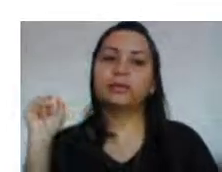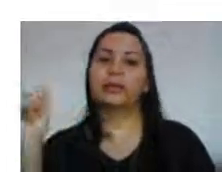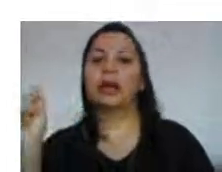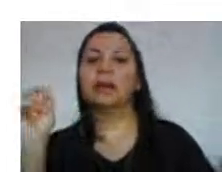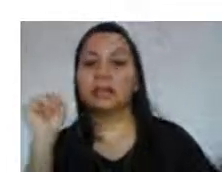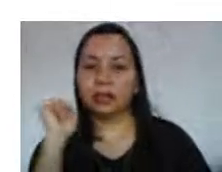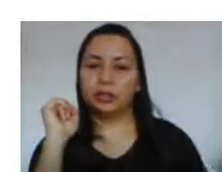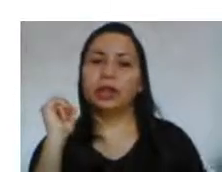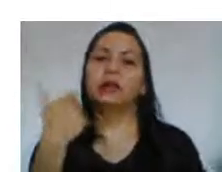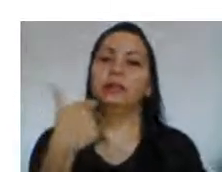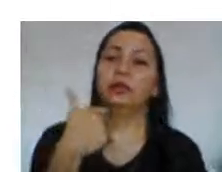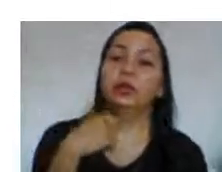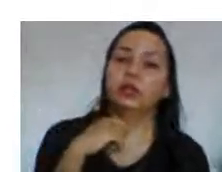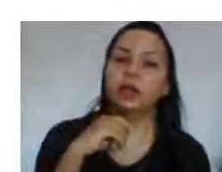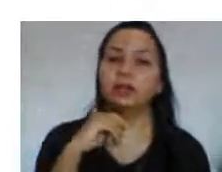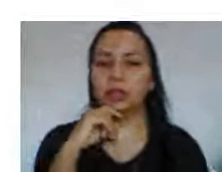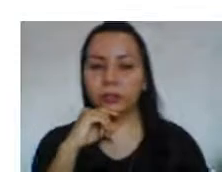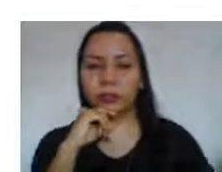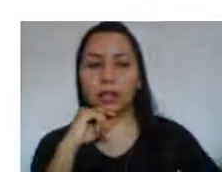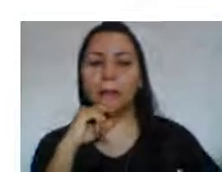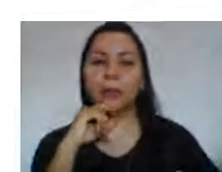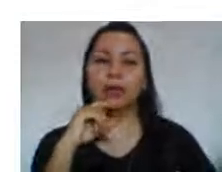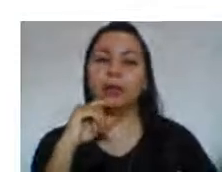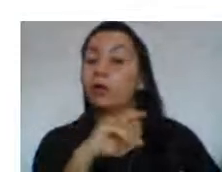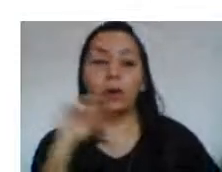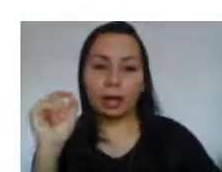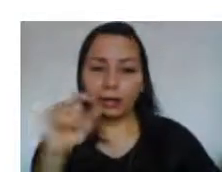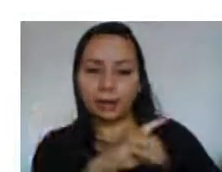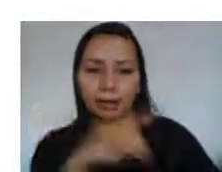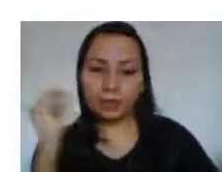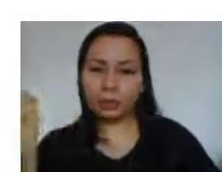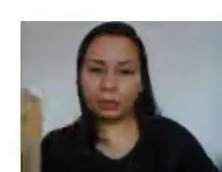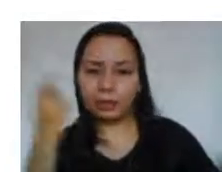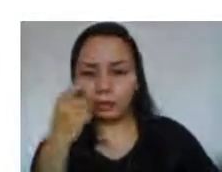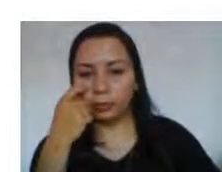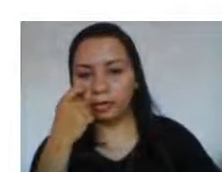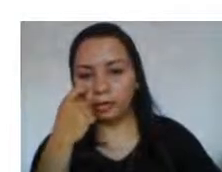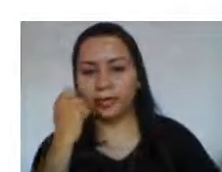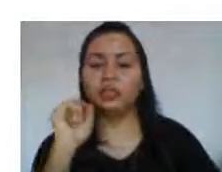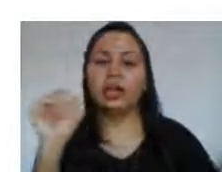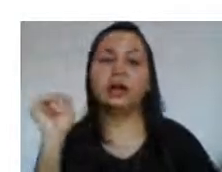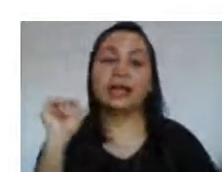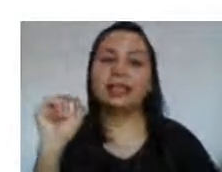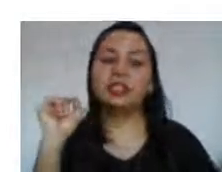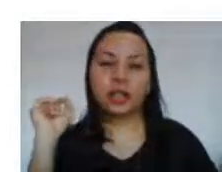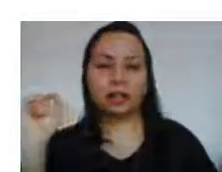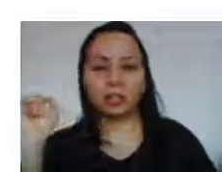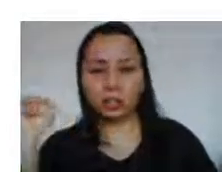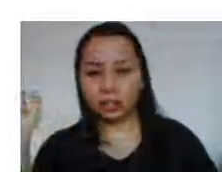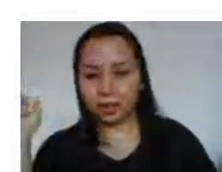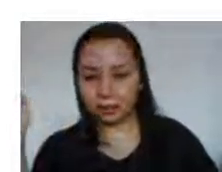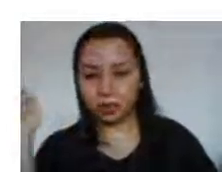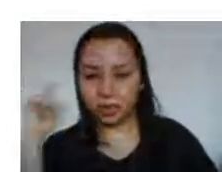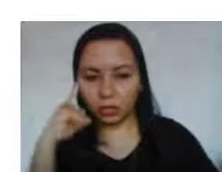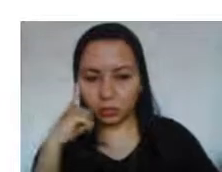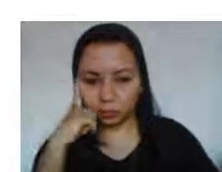plataforma, na aba Sala de Aula, vou notificar vocês por lá. Ou a entrega vai ser via plataforma na aba Sala de Aula e a data de entrega vai ser